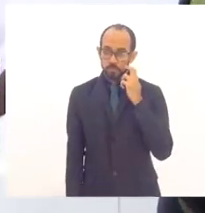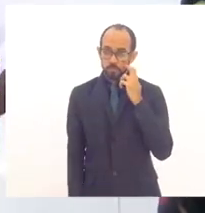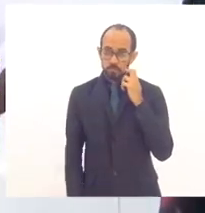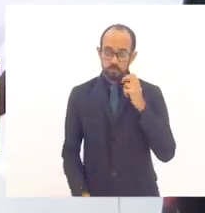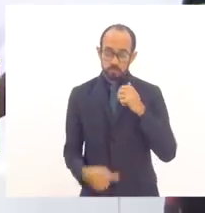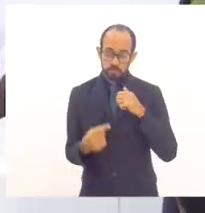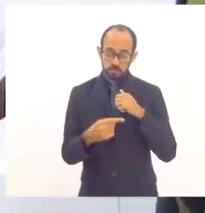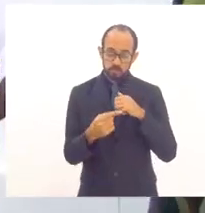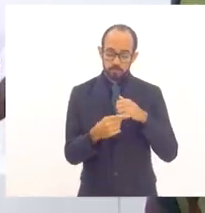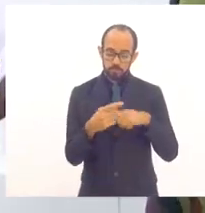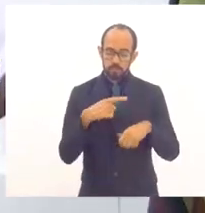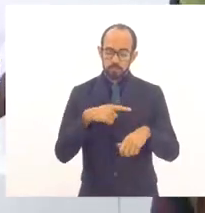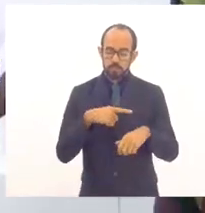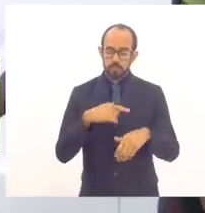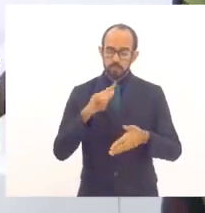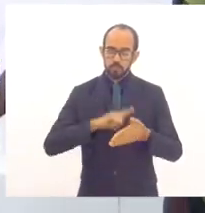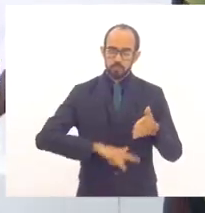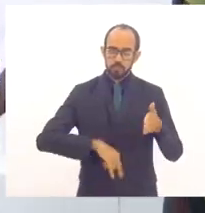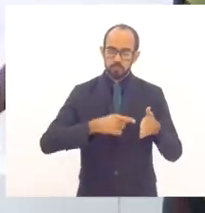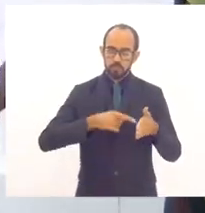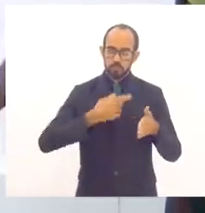diz que